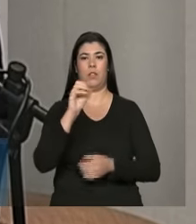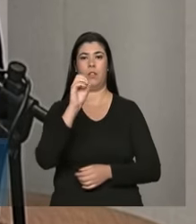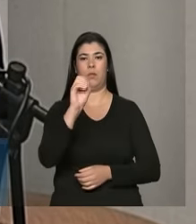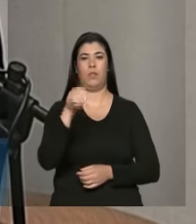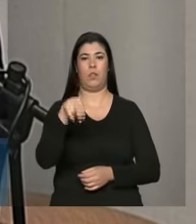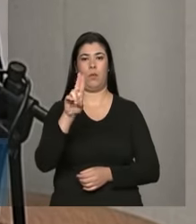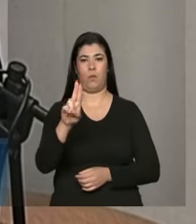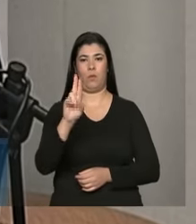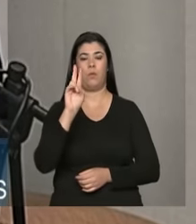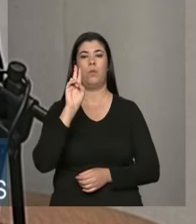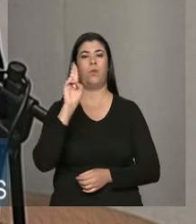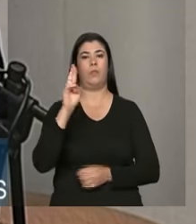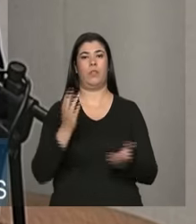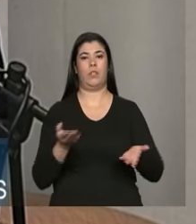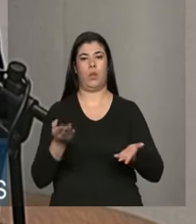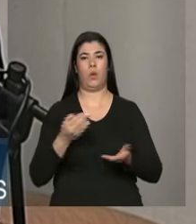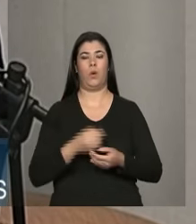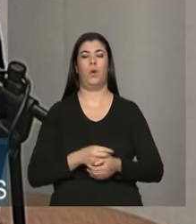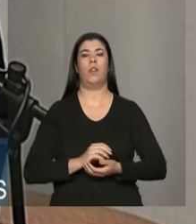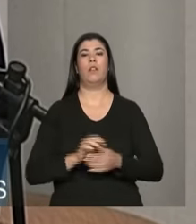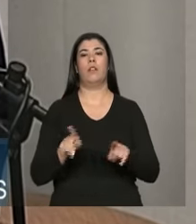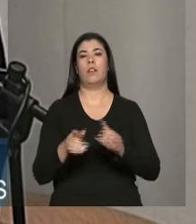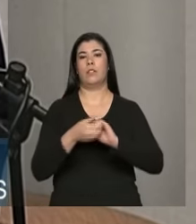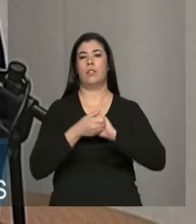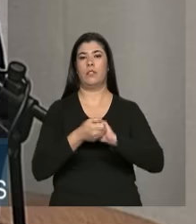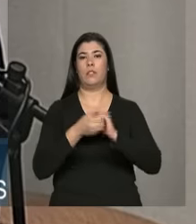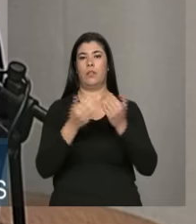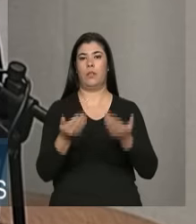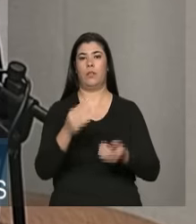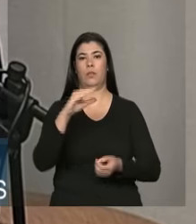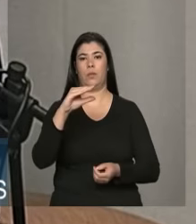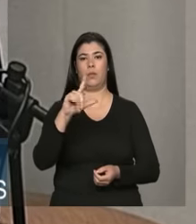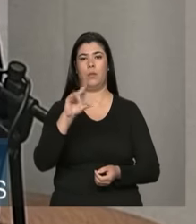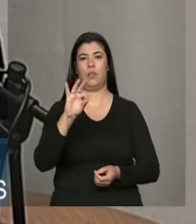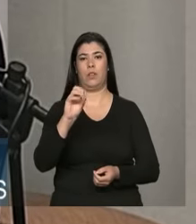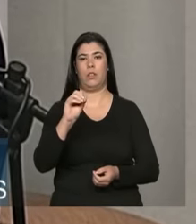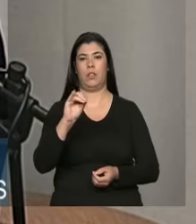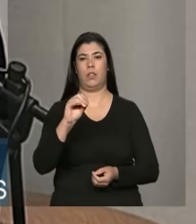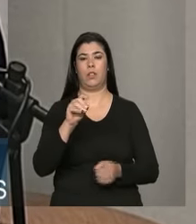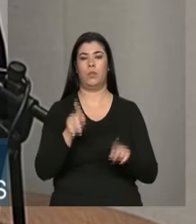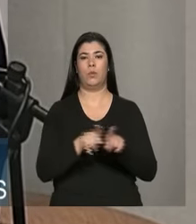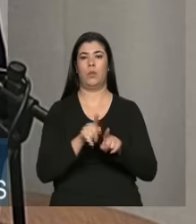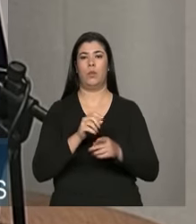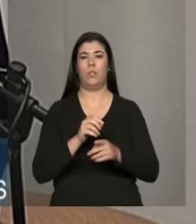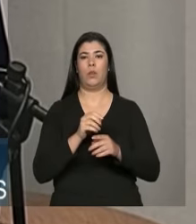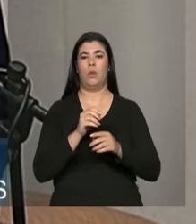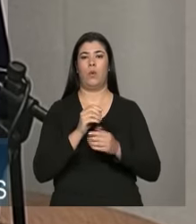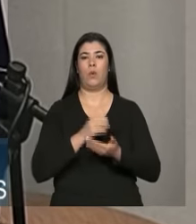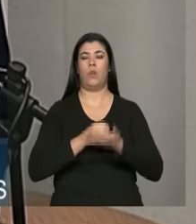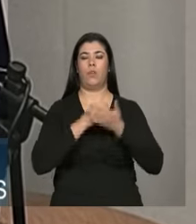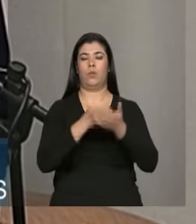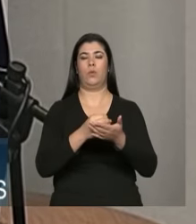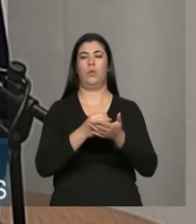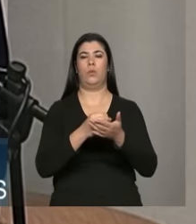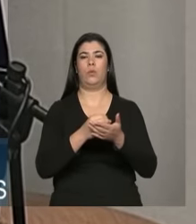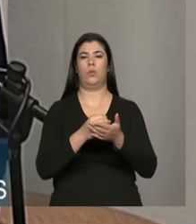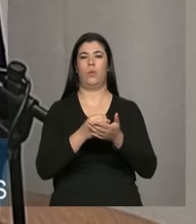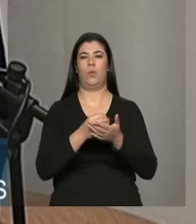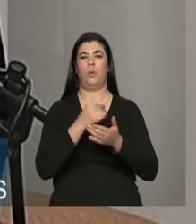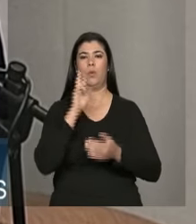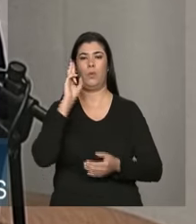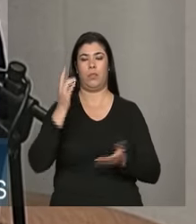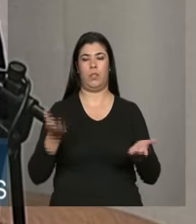drogas e crimes queria saudar também o Clécio Santos Nunes assessor jurídico da Empresa Brasileira de correis